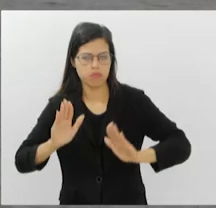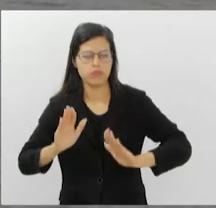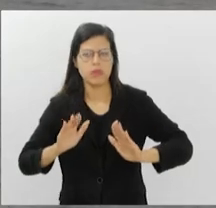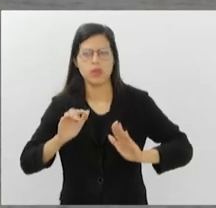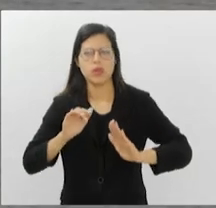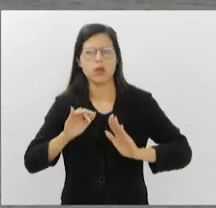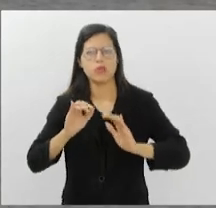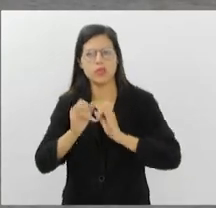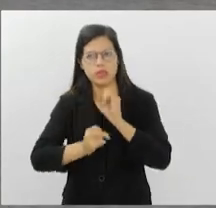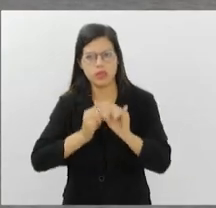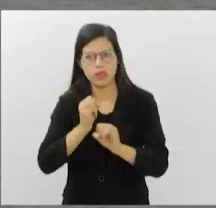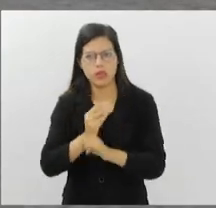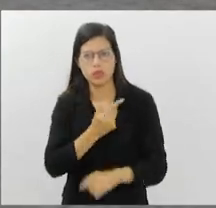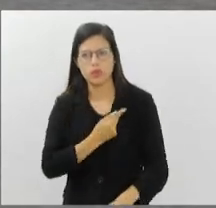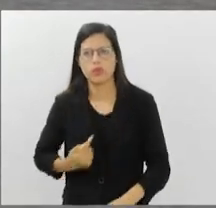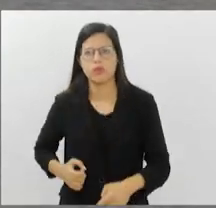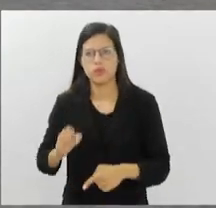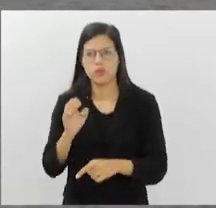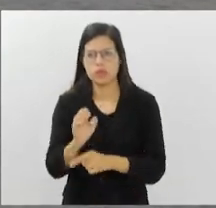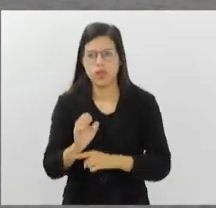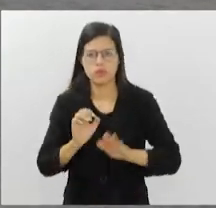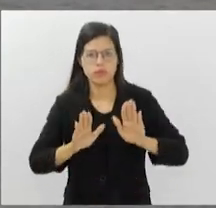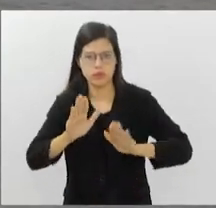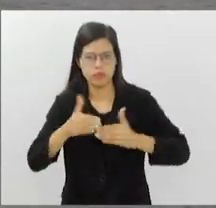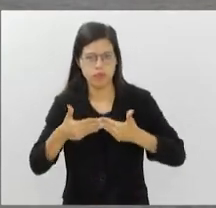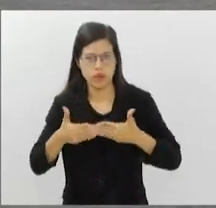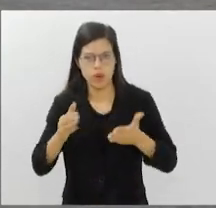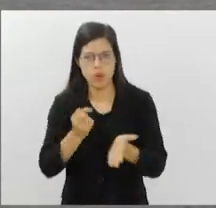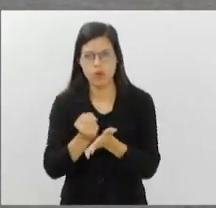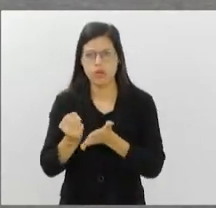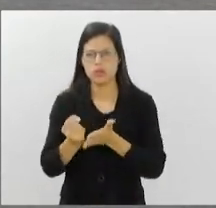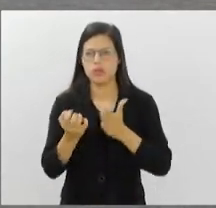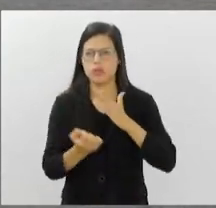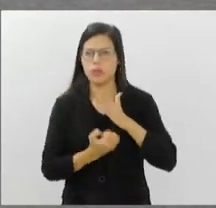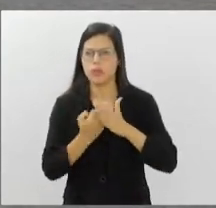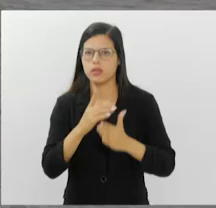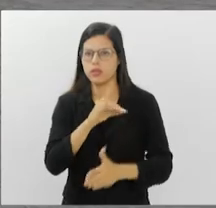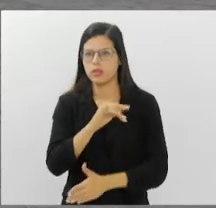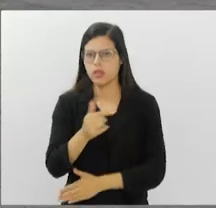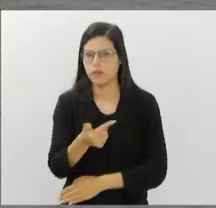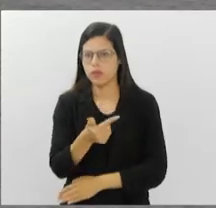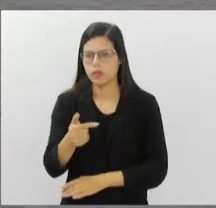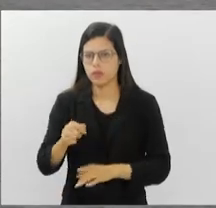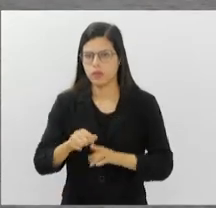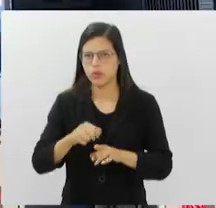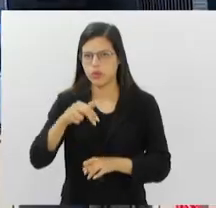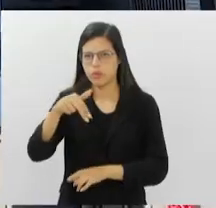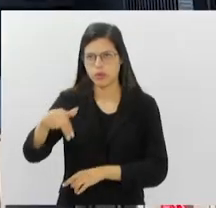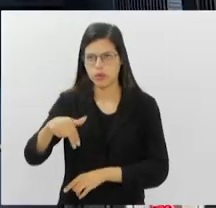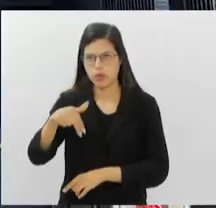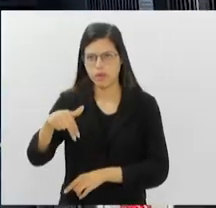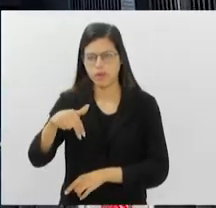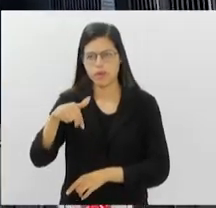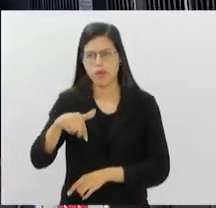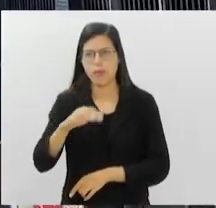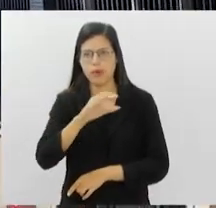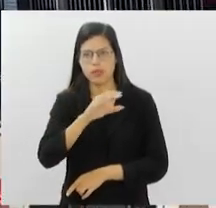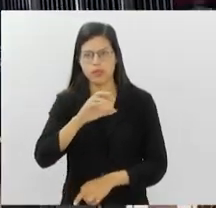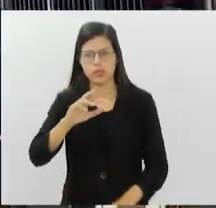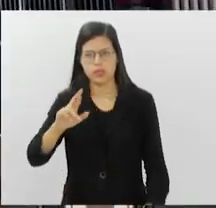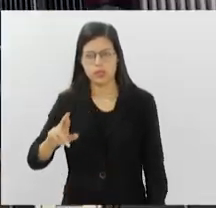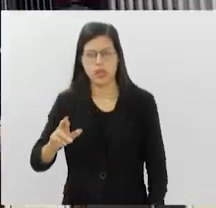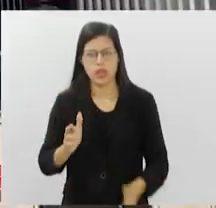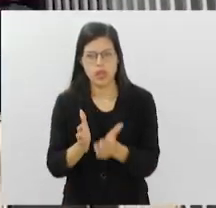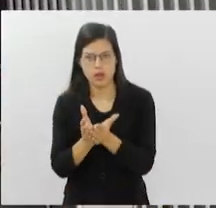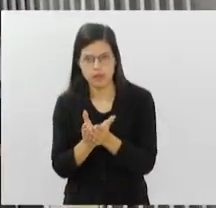do estado vai abrir a licitação para a contratação da empresa dia 22 de novembro. A CCR Barcas, que